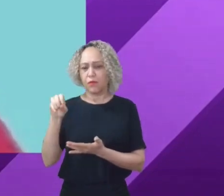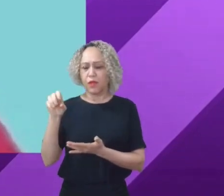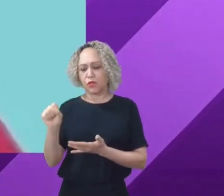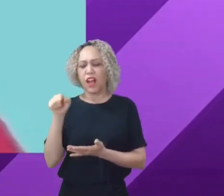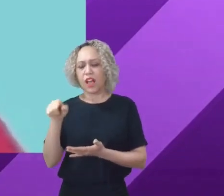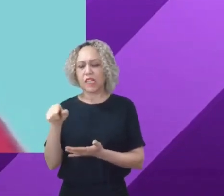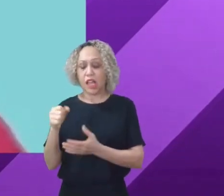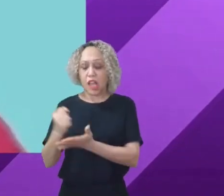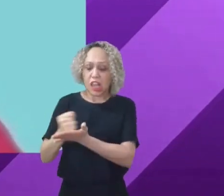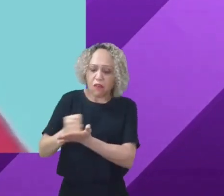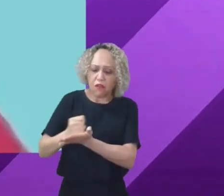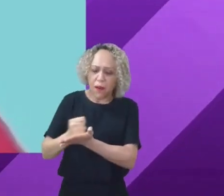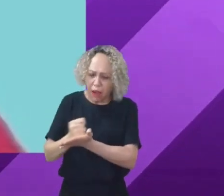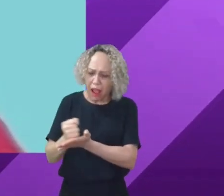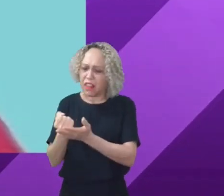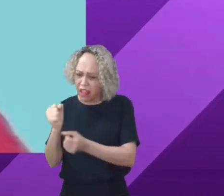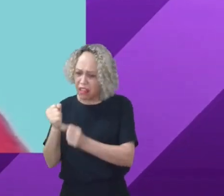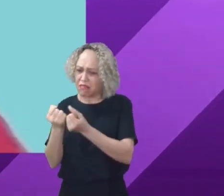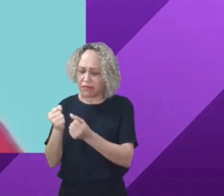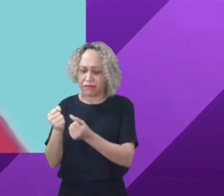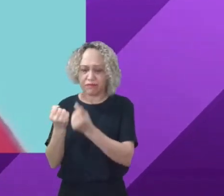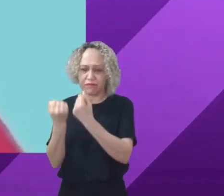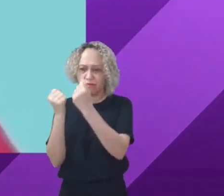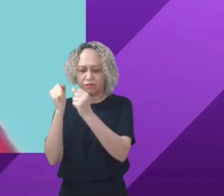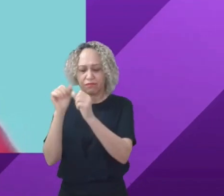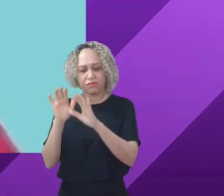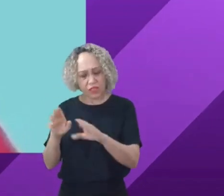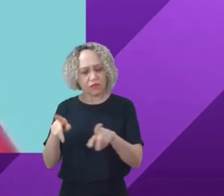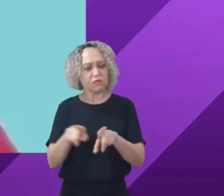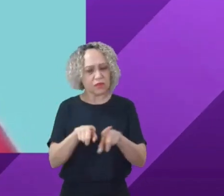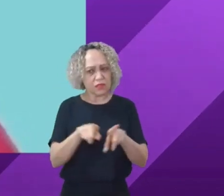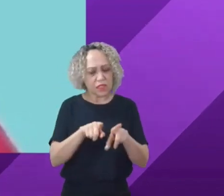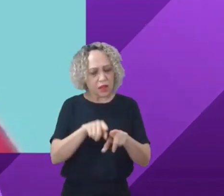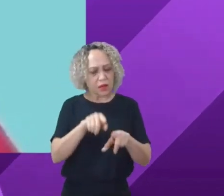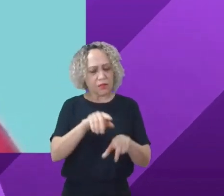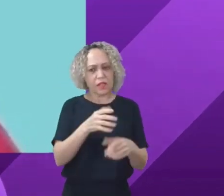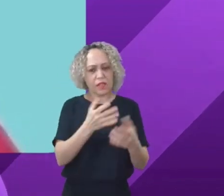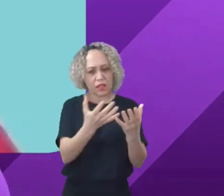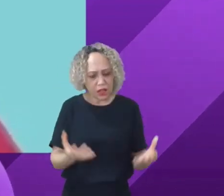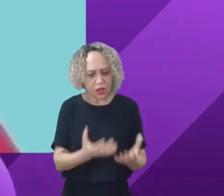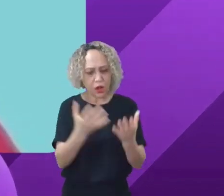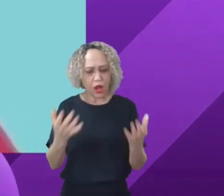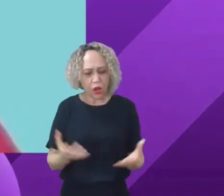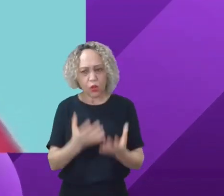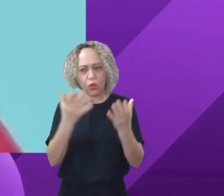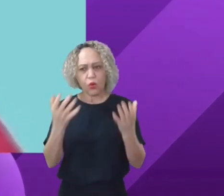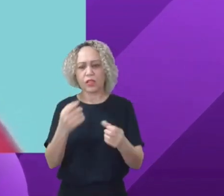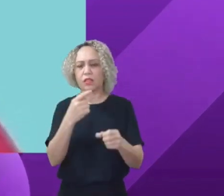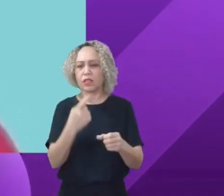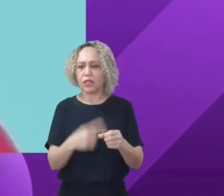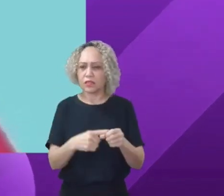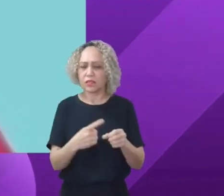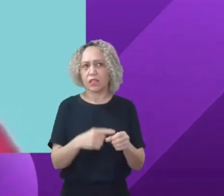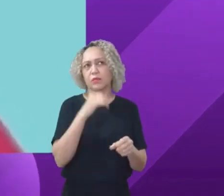vezes produzem ali no entorno, elas estão fundamental para a nossa saúde. Então, as hortas urbanas têm muito disso. As